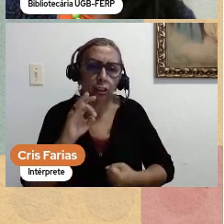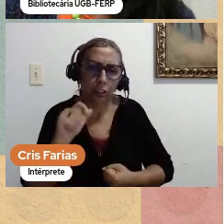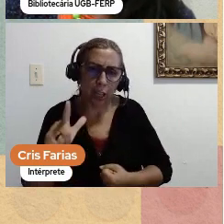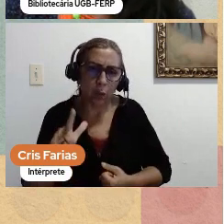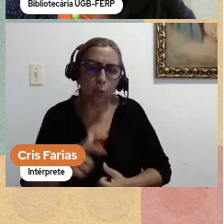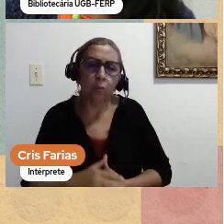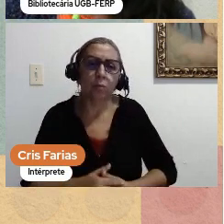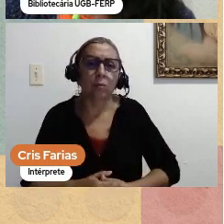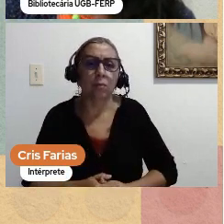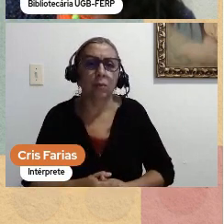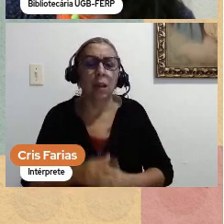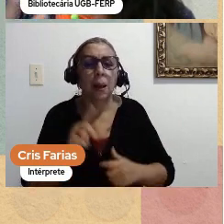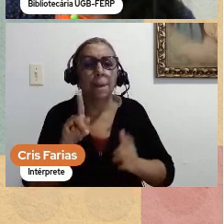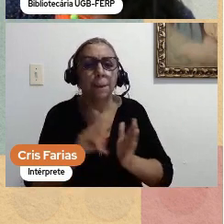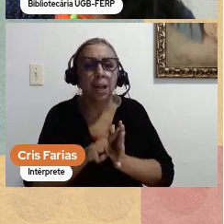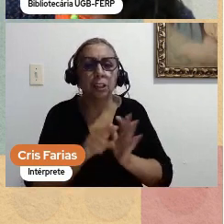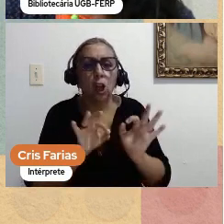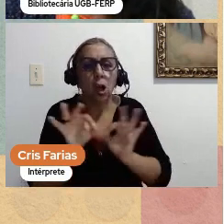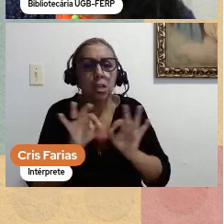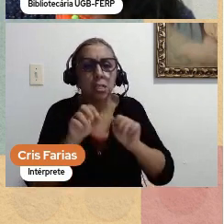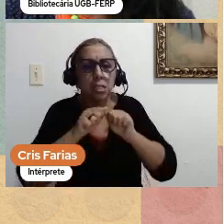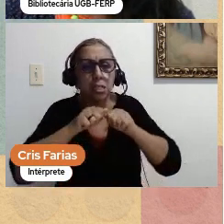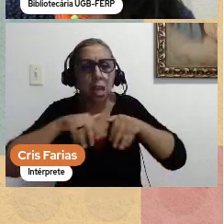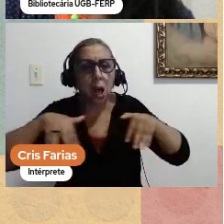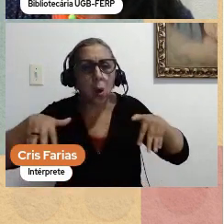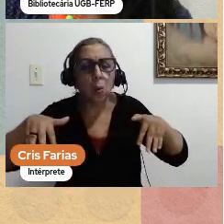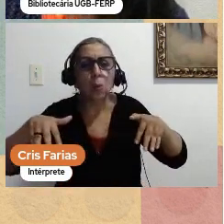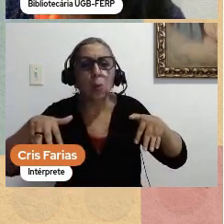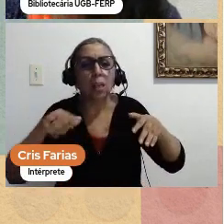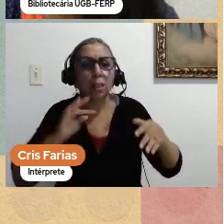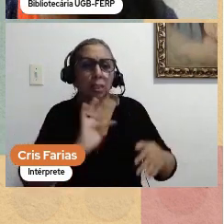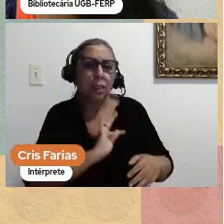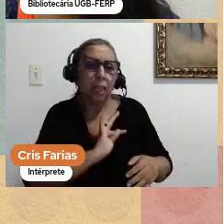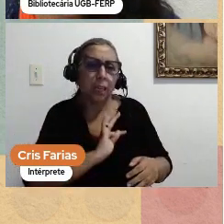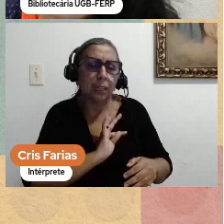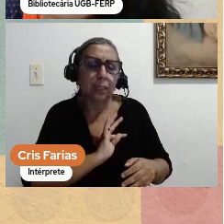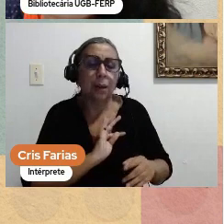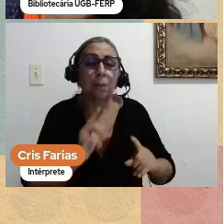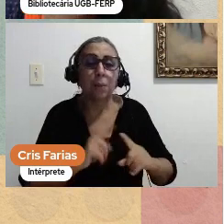são a parte organizacional, a legal, a técnica, mas